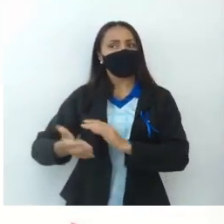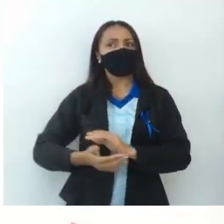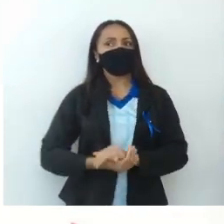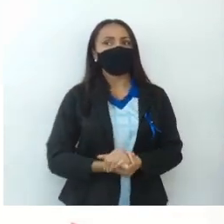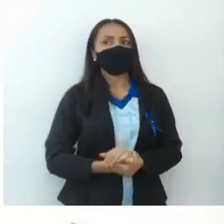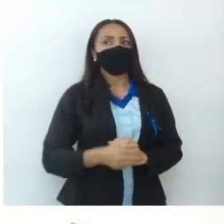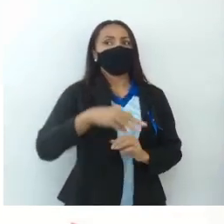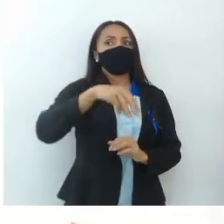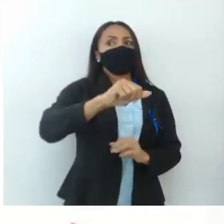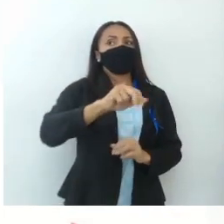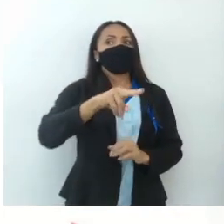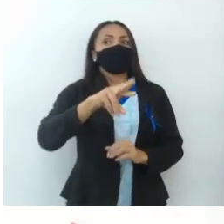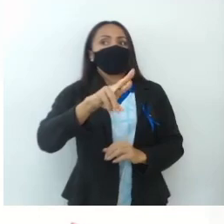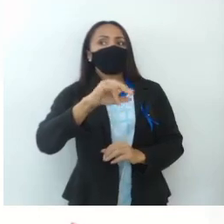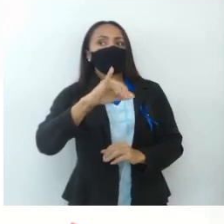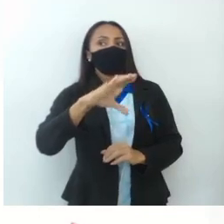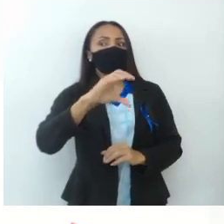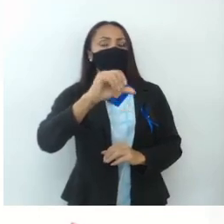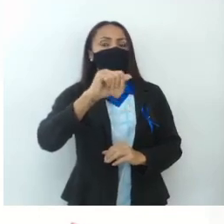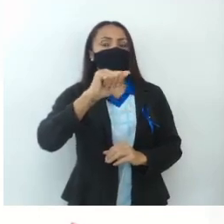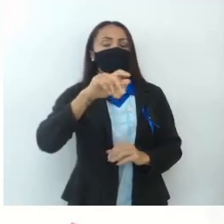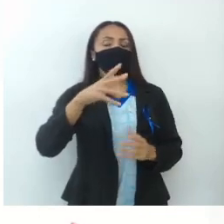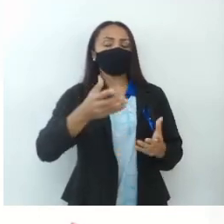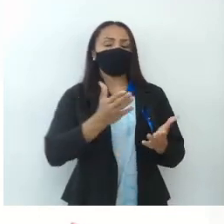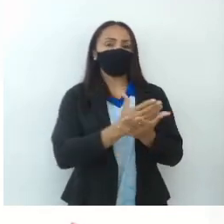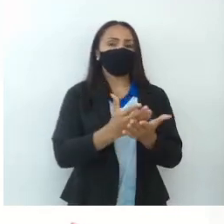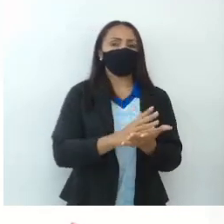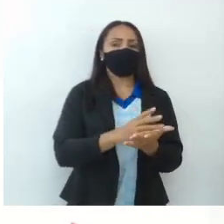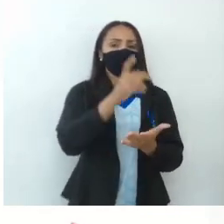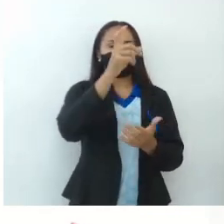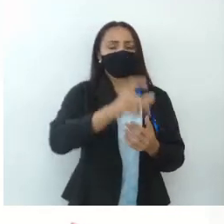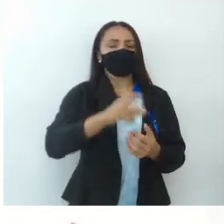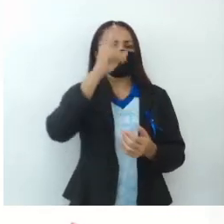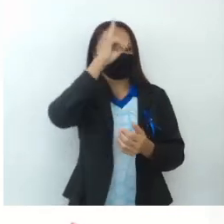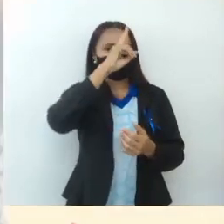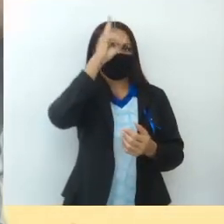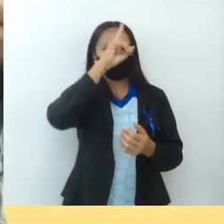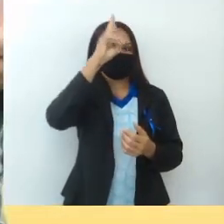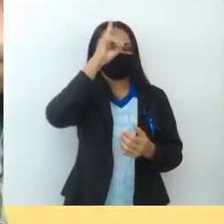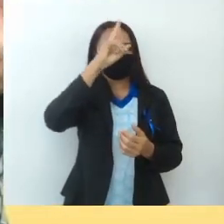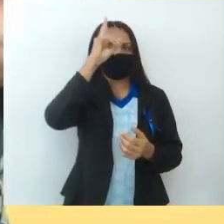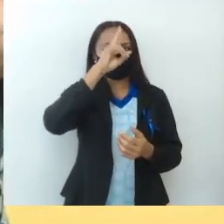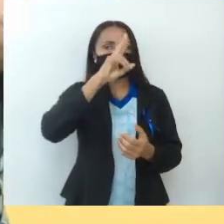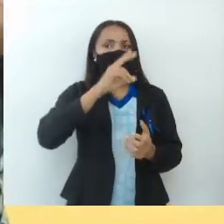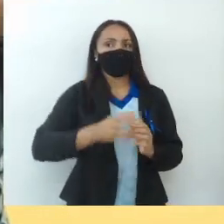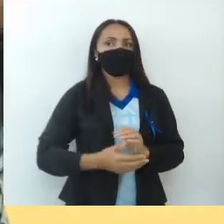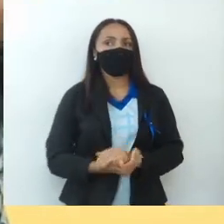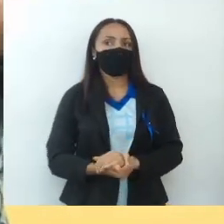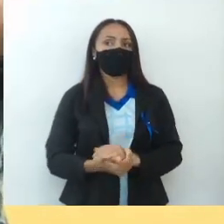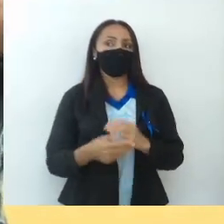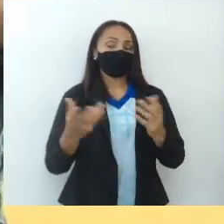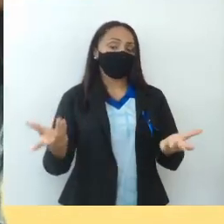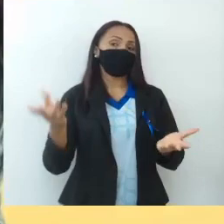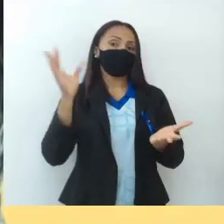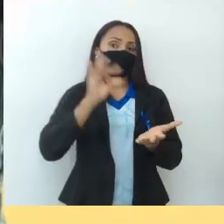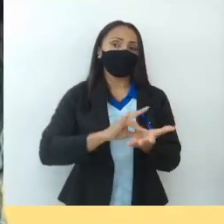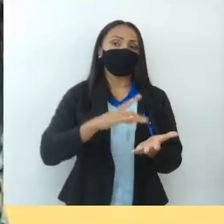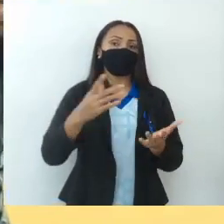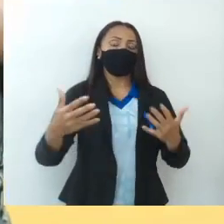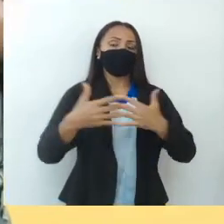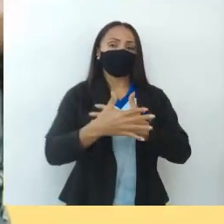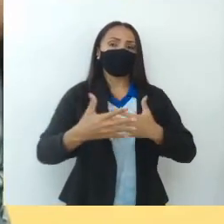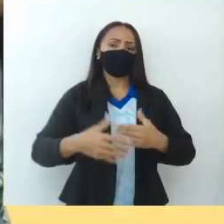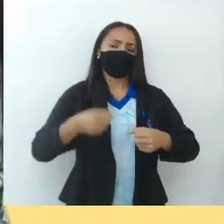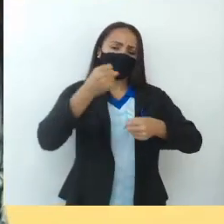cidade, Maurícia, é uma cidade que alguns historiadores, professor, até acreditam que elas sejam fictícias. Na verdade, ela é uma cidade que foi